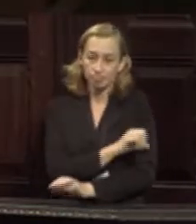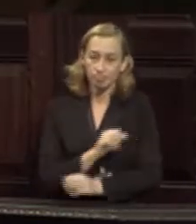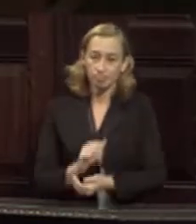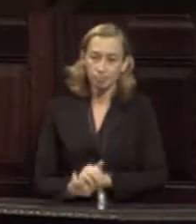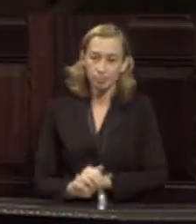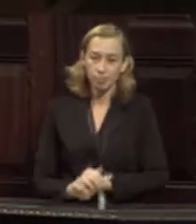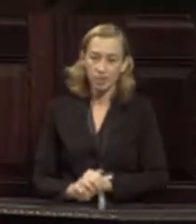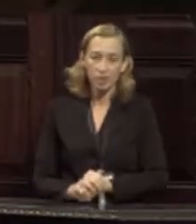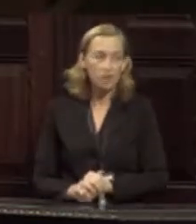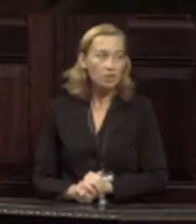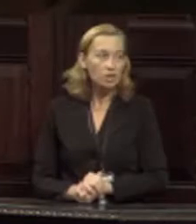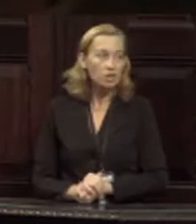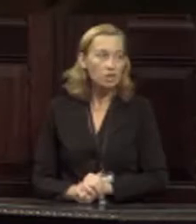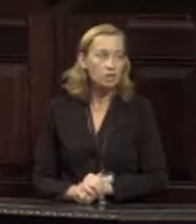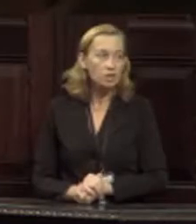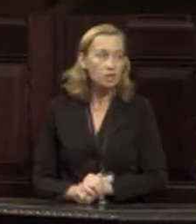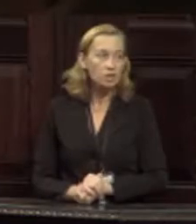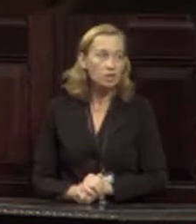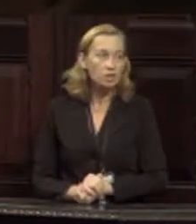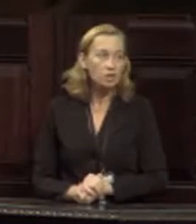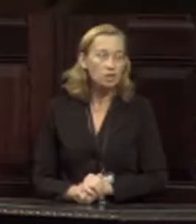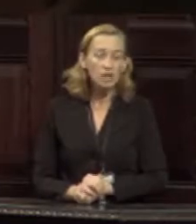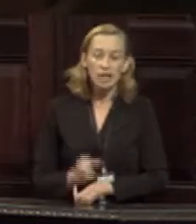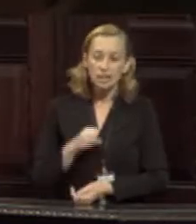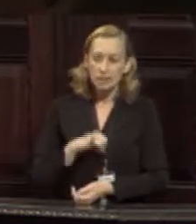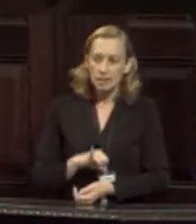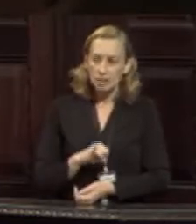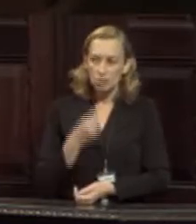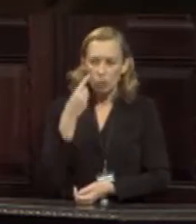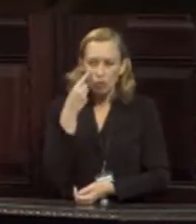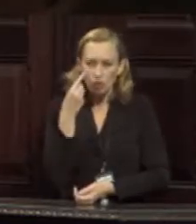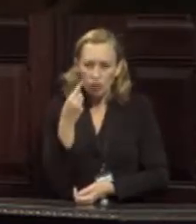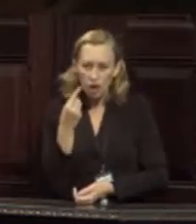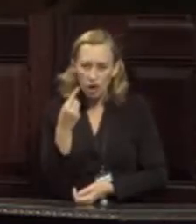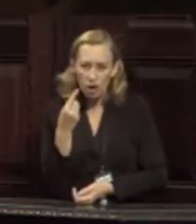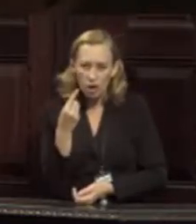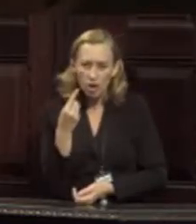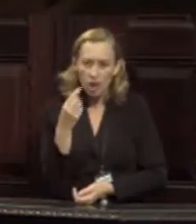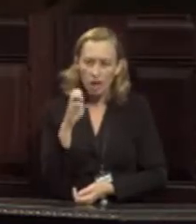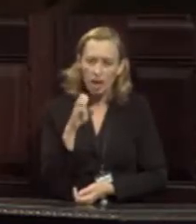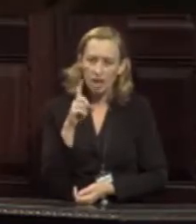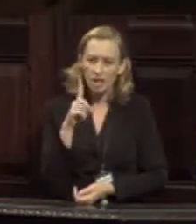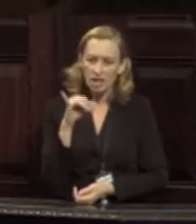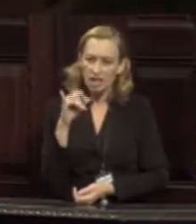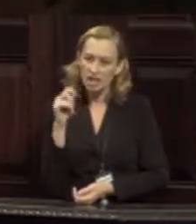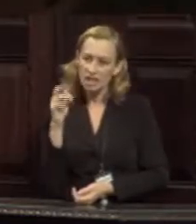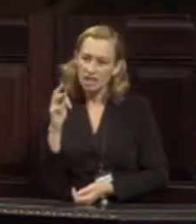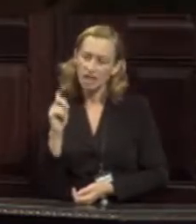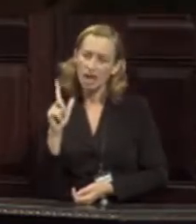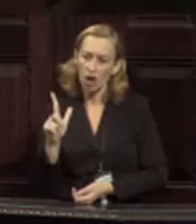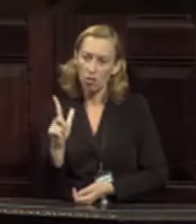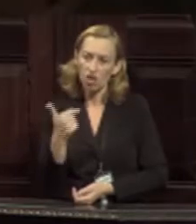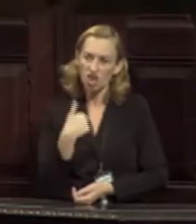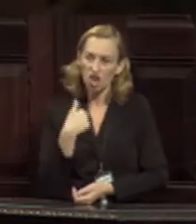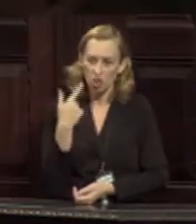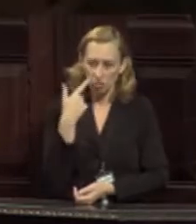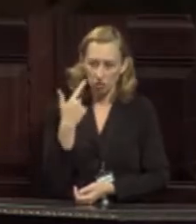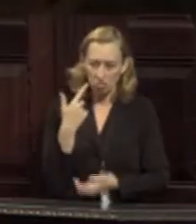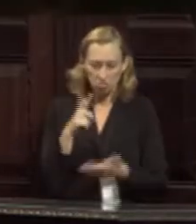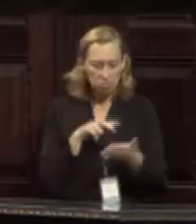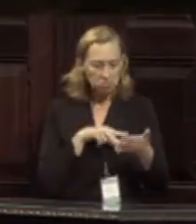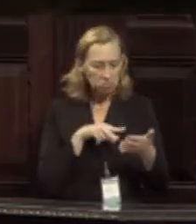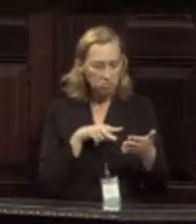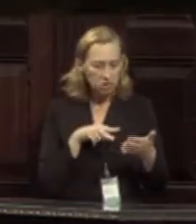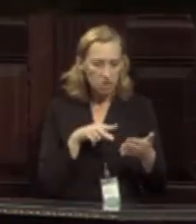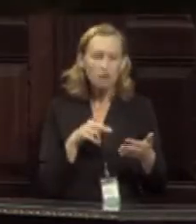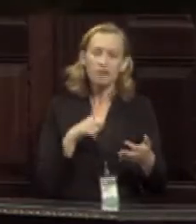Se o senhor pegar o edital de licitação, como eu peguei e li, está disponível